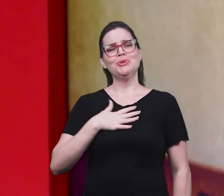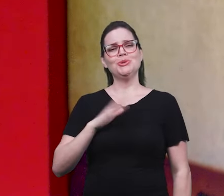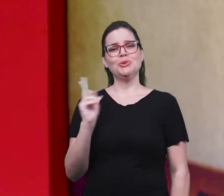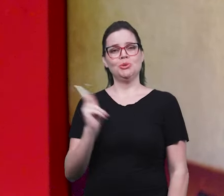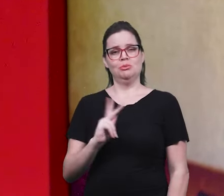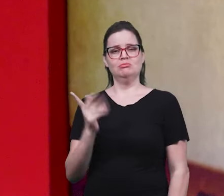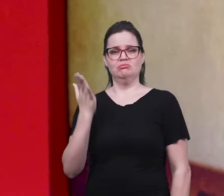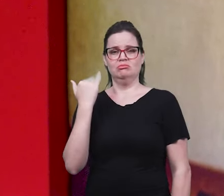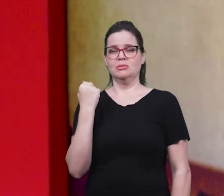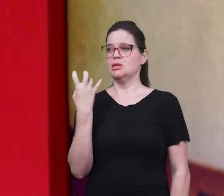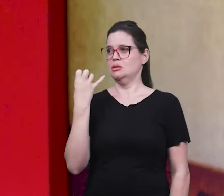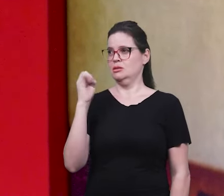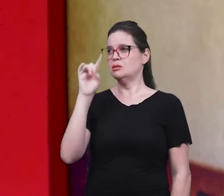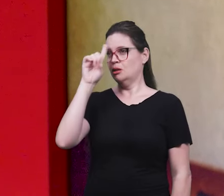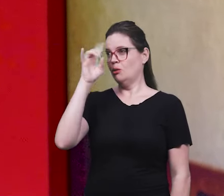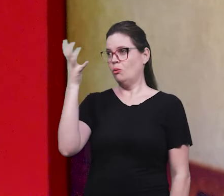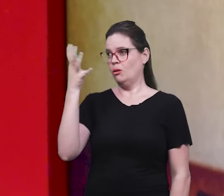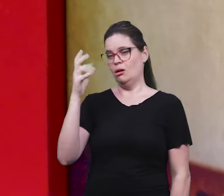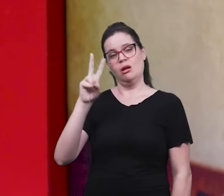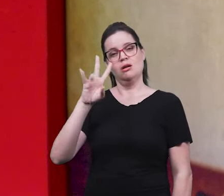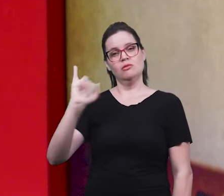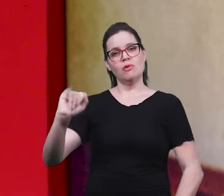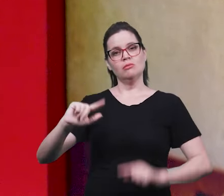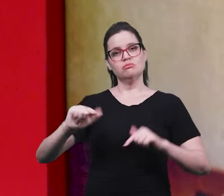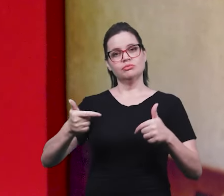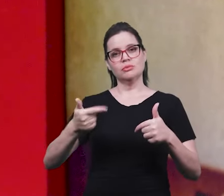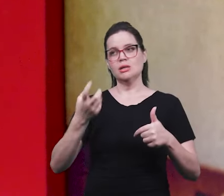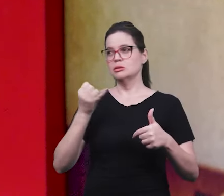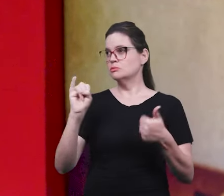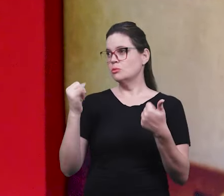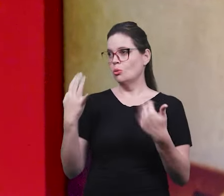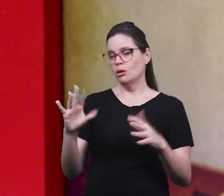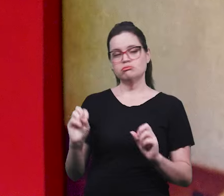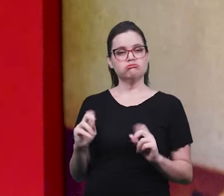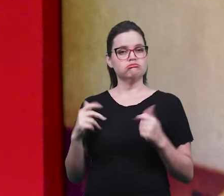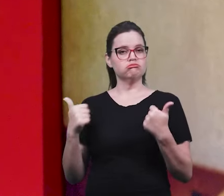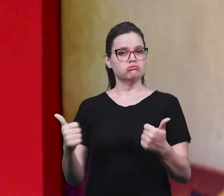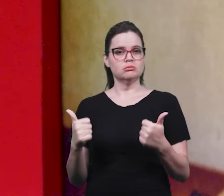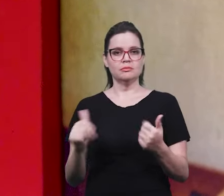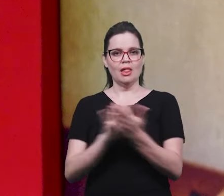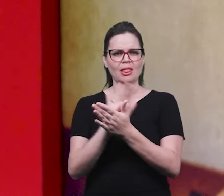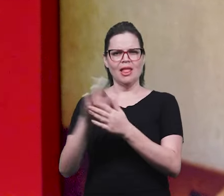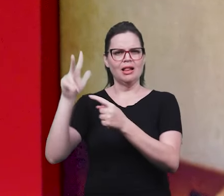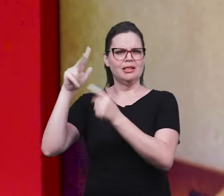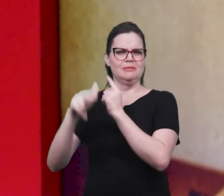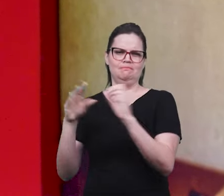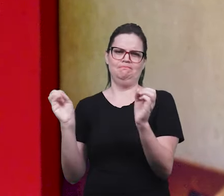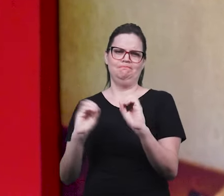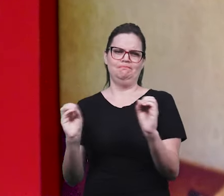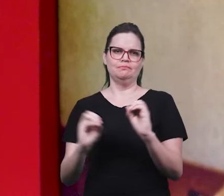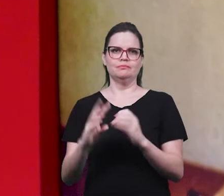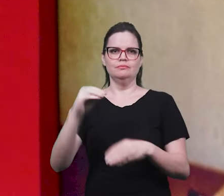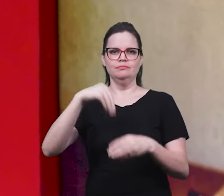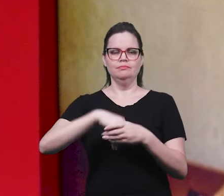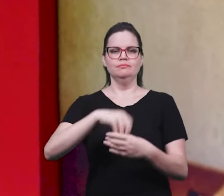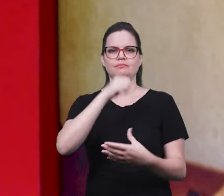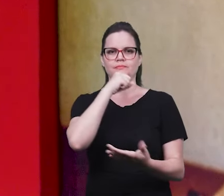quiser fazer alguma coisa, ele vai fazer e não, nada vai impedir. Você veja só, no Velho Testamento aqui a gente vê alguns exemplos, por